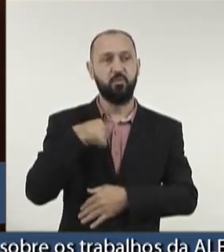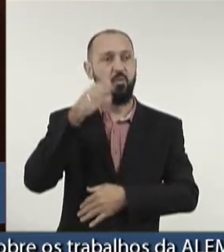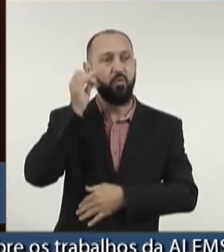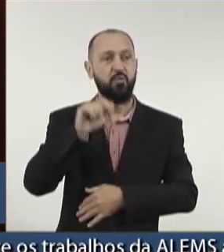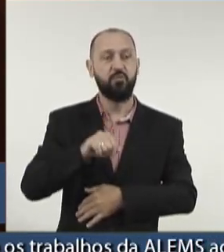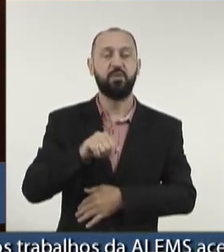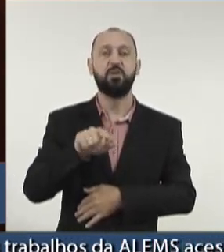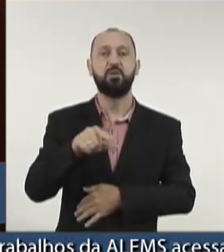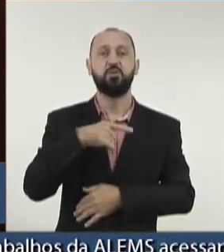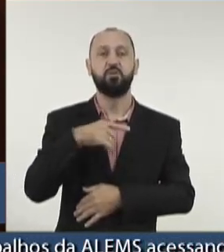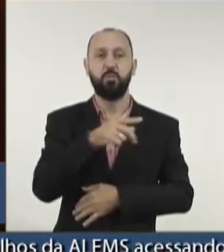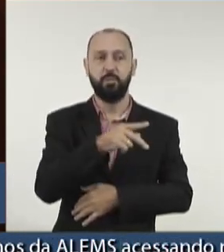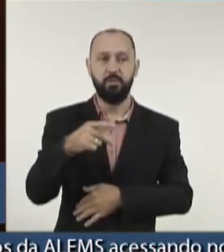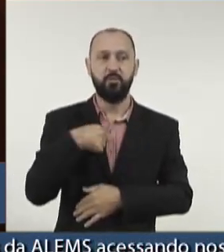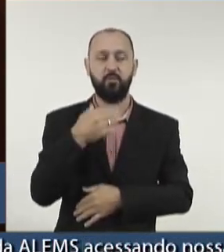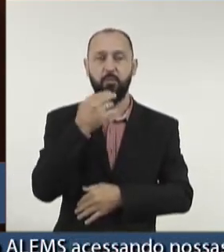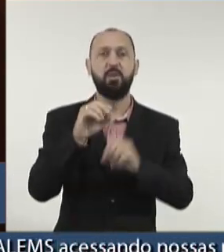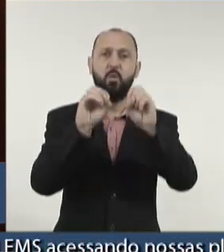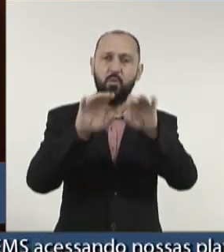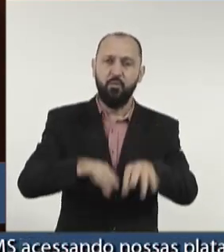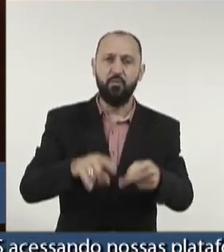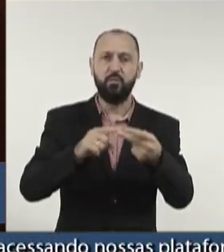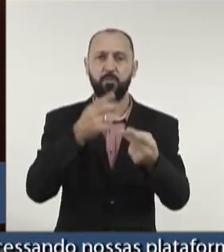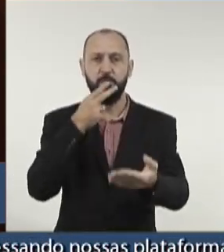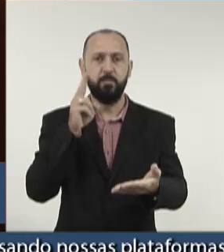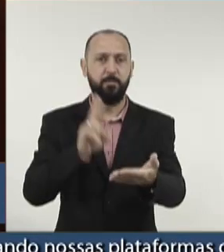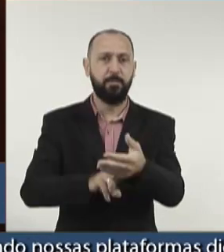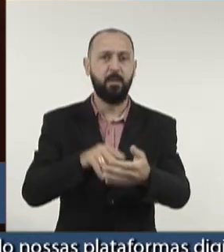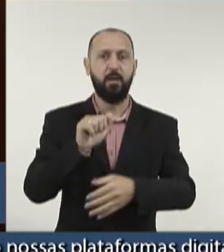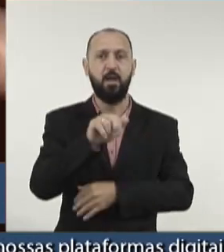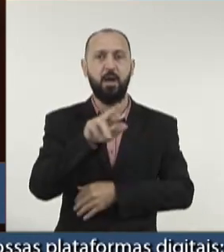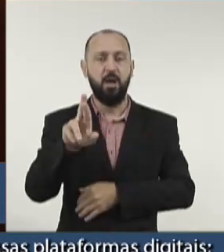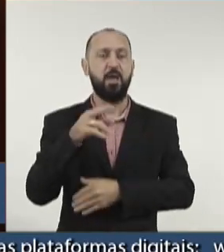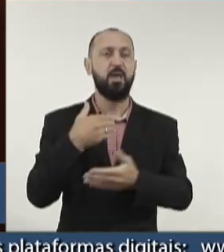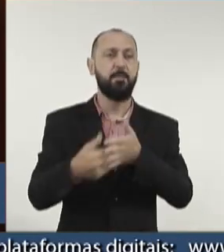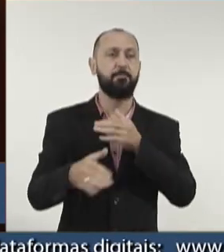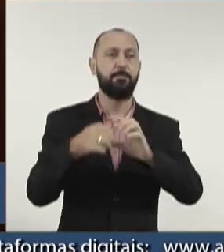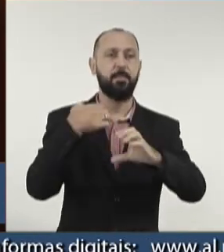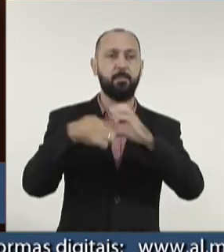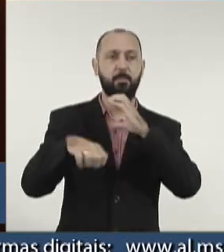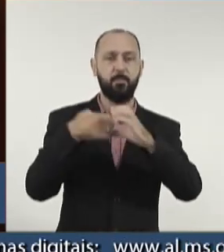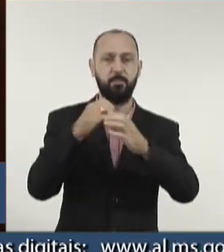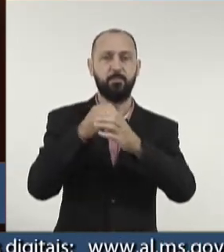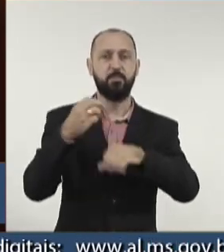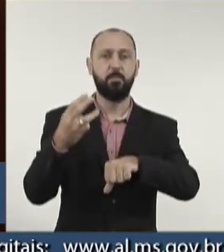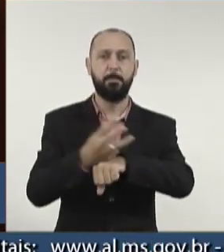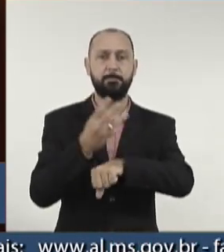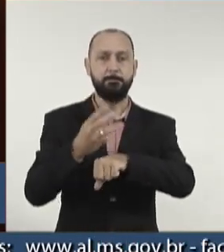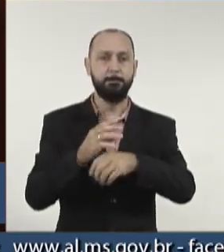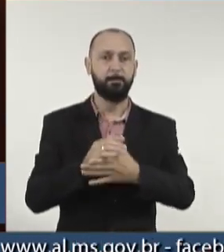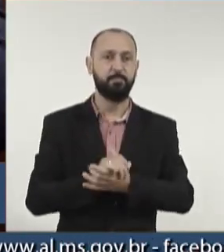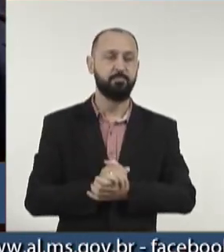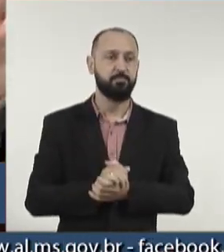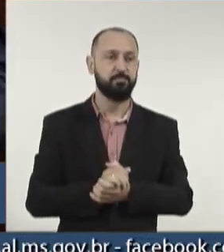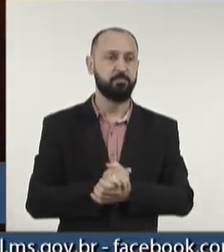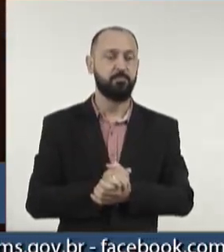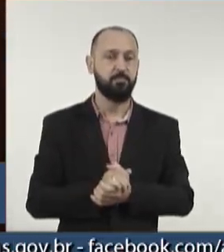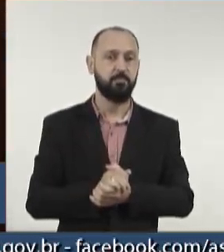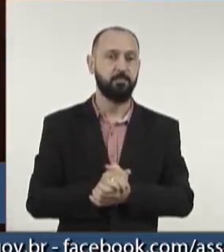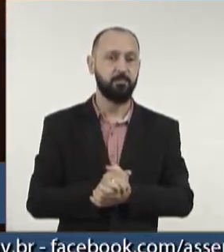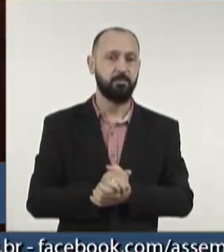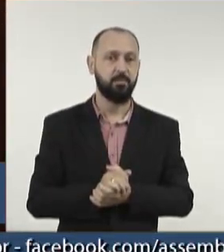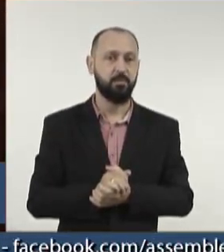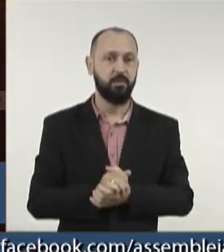senhor Ricardo Hayashi, eu vou mandar por ofício, por correio, por AR, por e-mail, por WhatsApp. Obrigado.